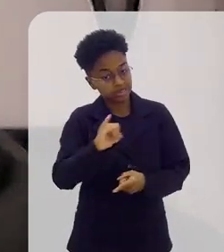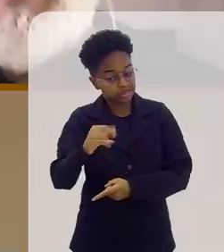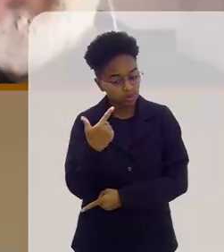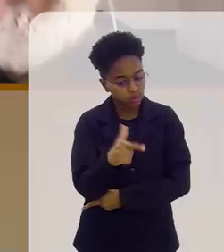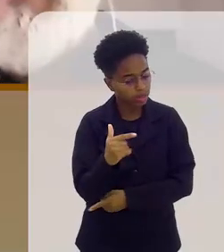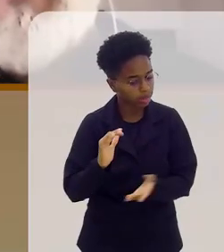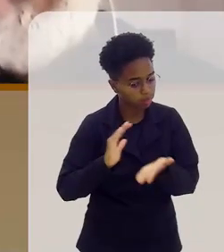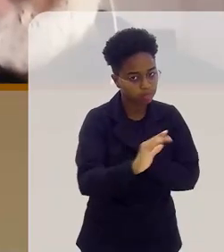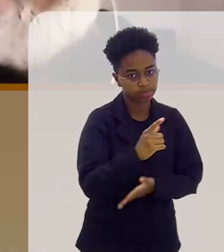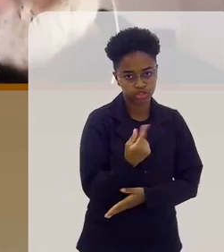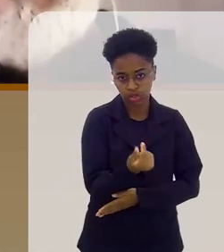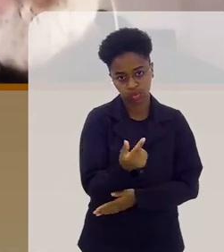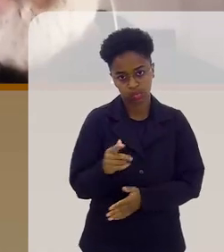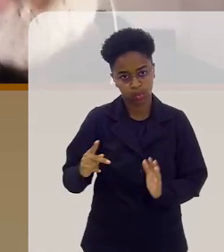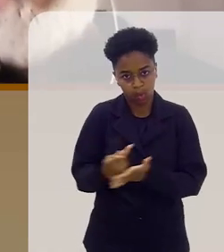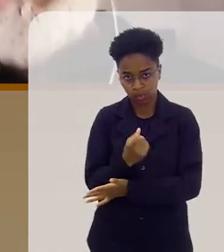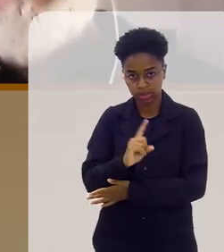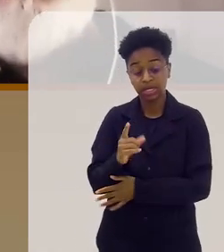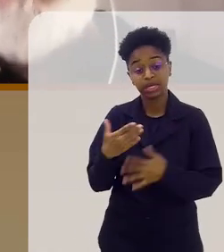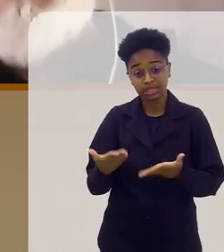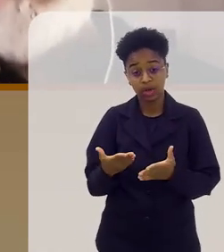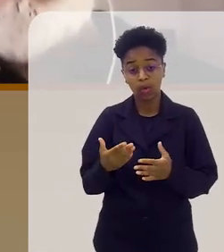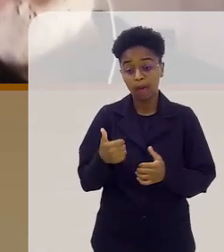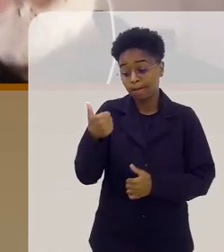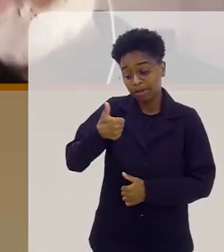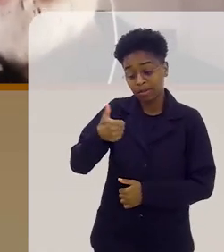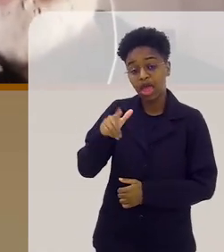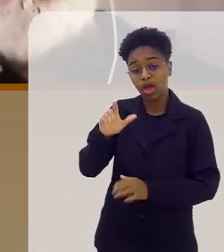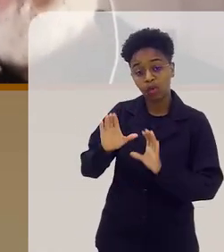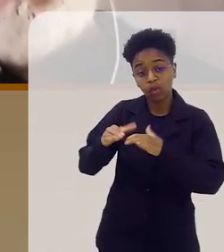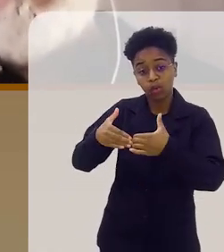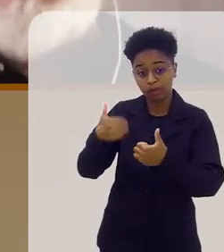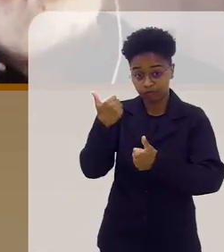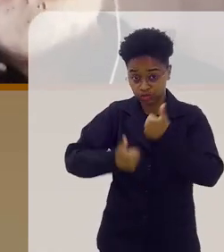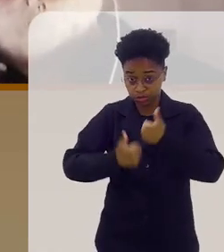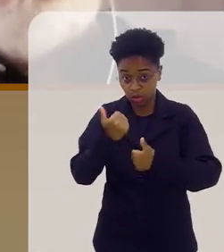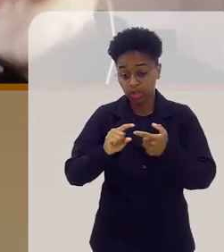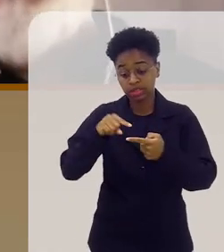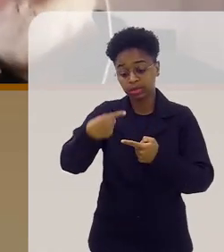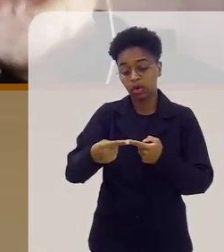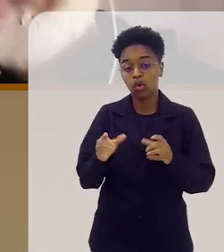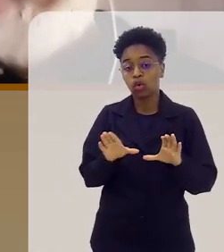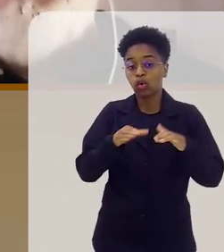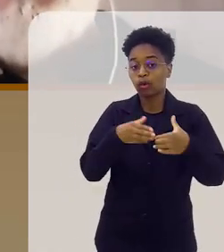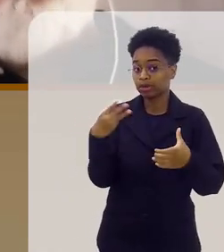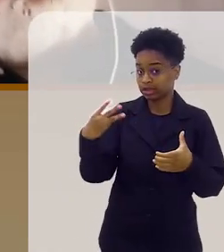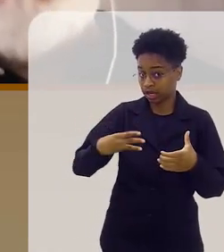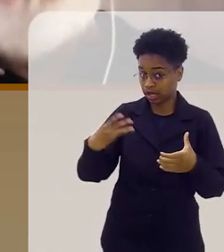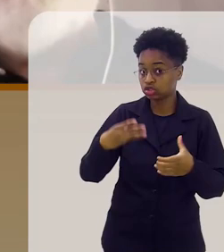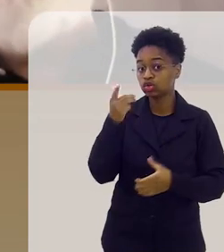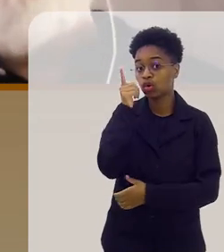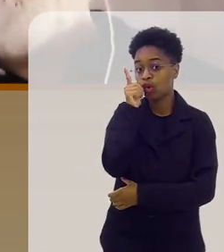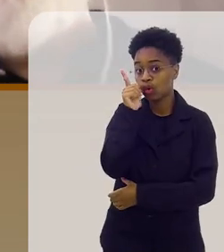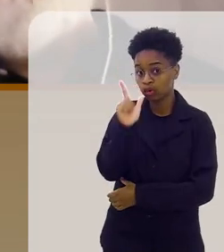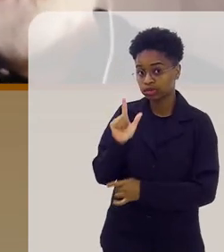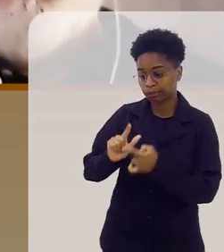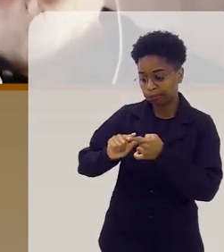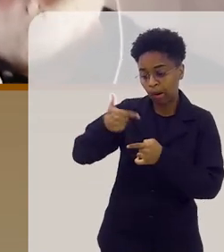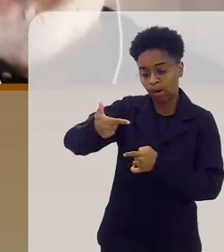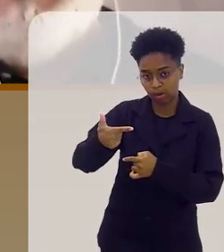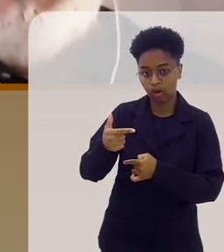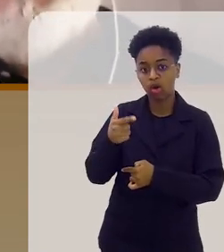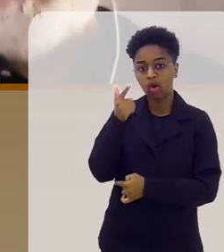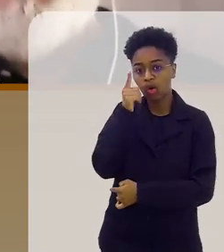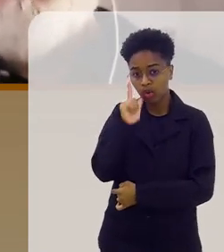você não consegue. E a Porta da Pedra funcionou assim: de time de futebol, ela passou para o grupo 3, para o grupo 3 conseguiu